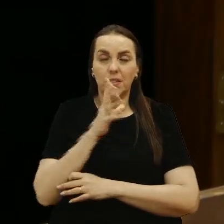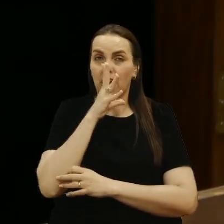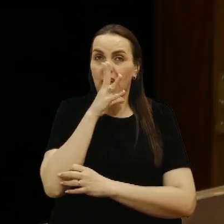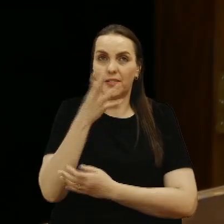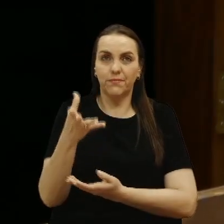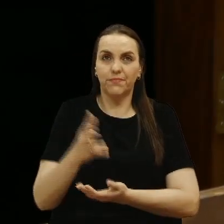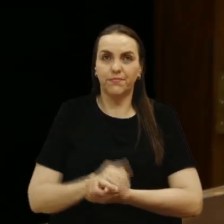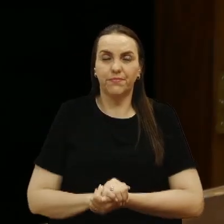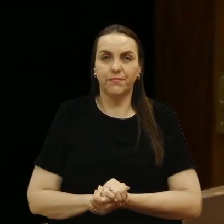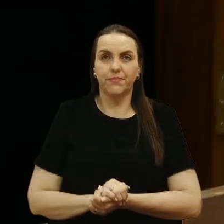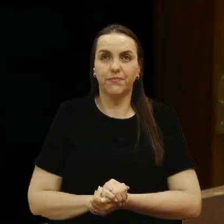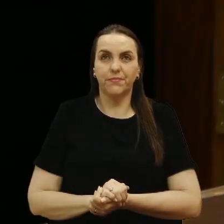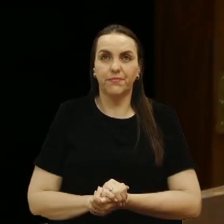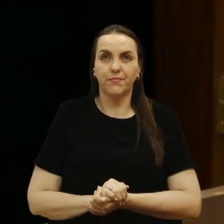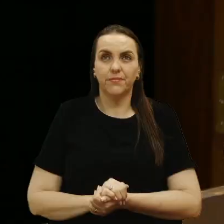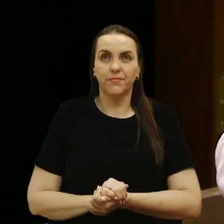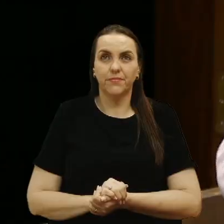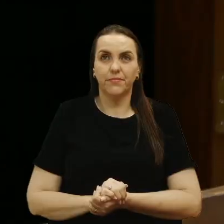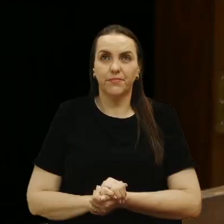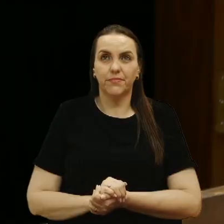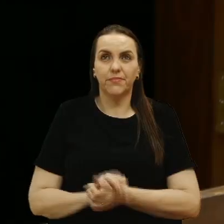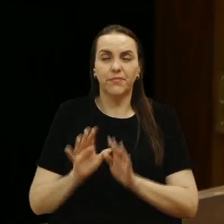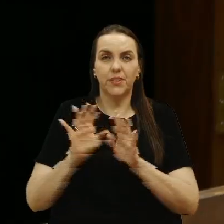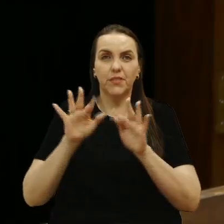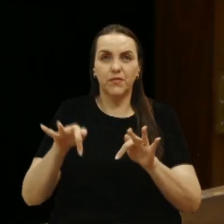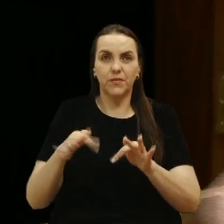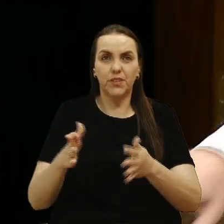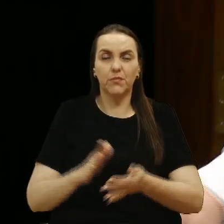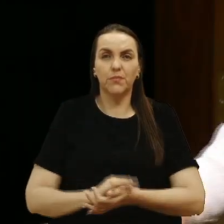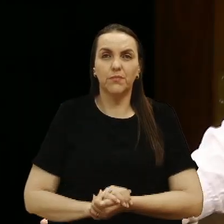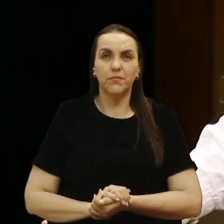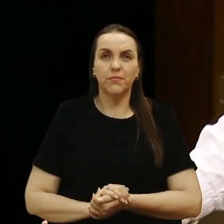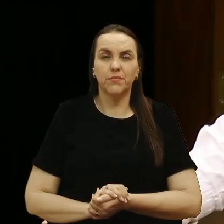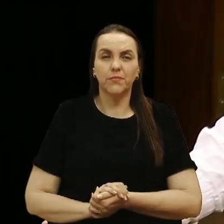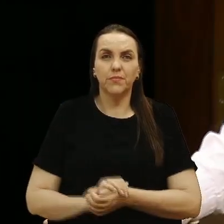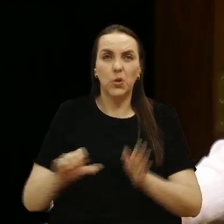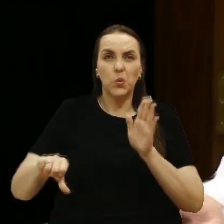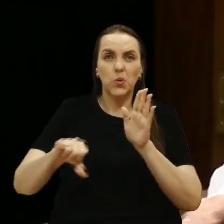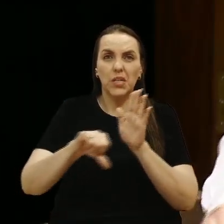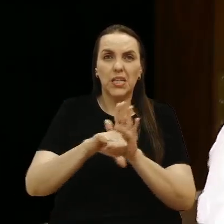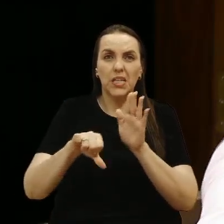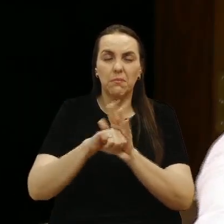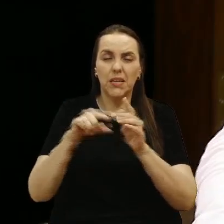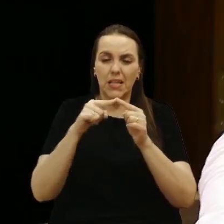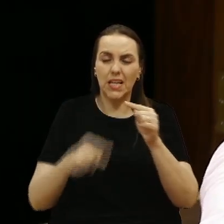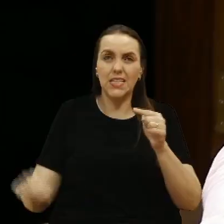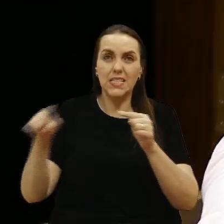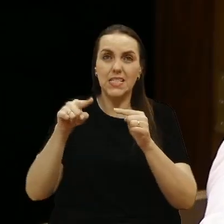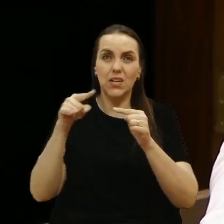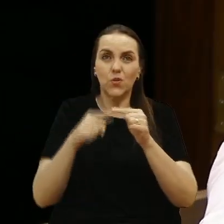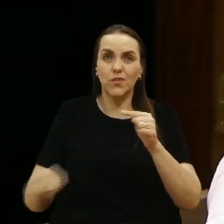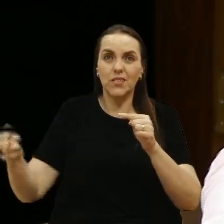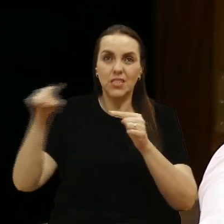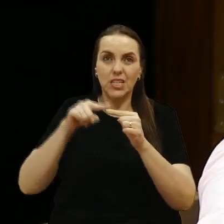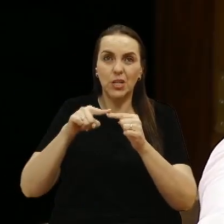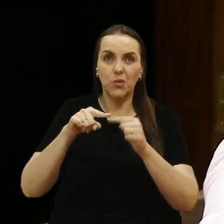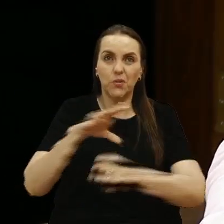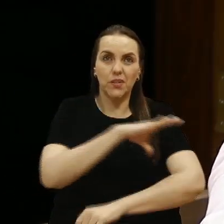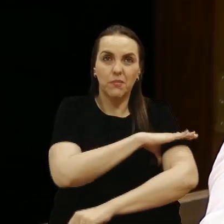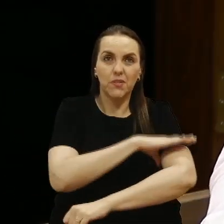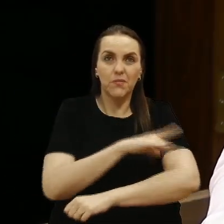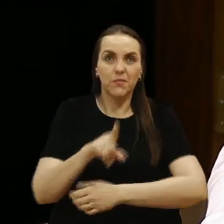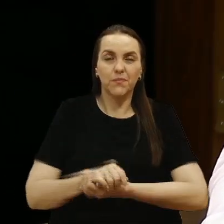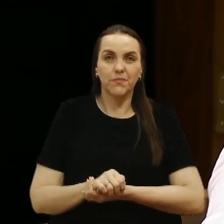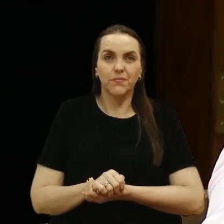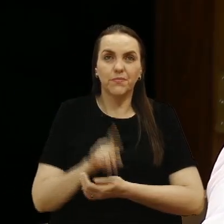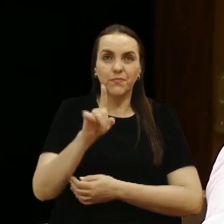parte, vereador. E, por fim, o crime é tão cíclico, mas tão cíclico, Capitão Ramon, que um